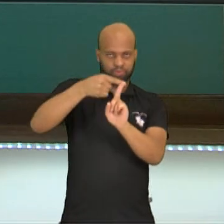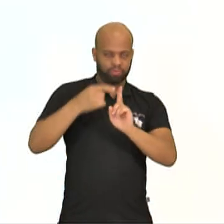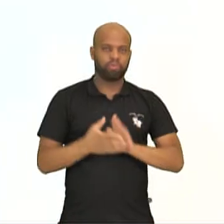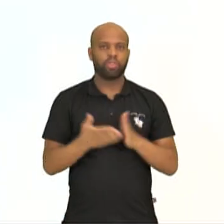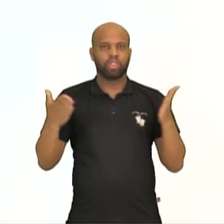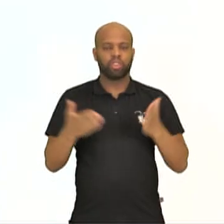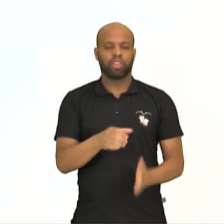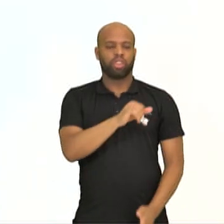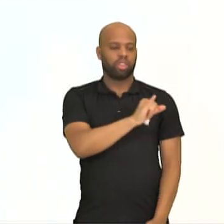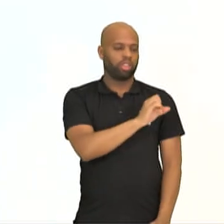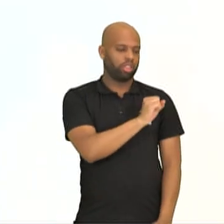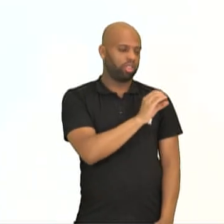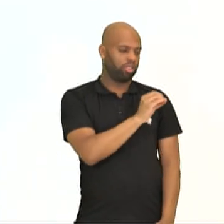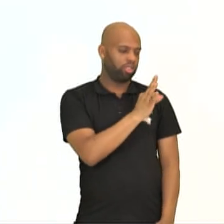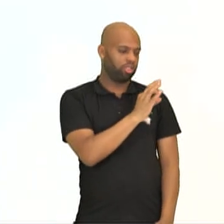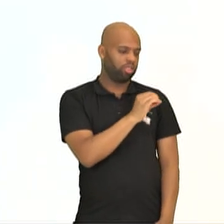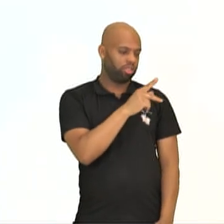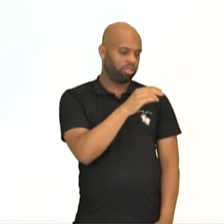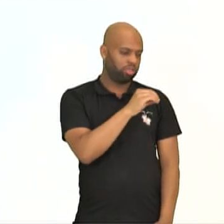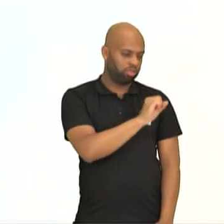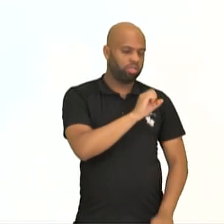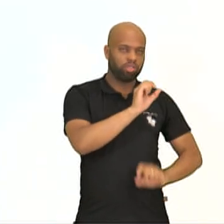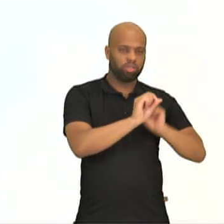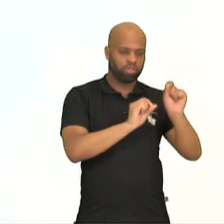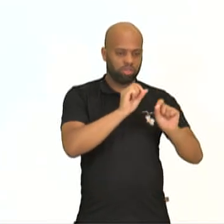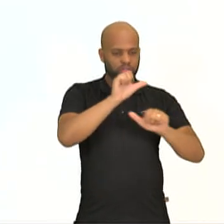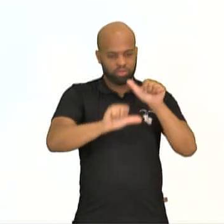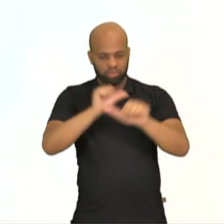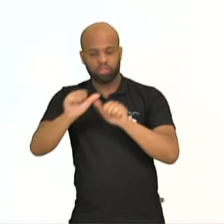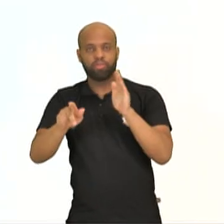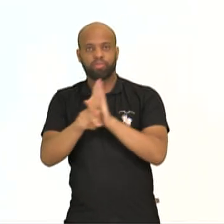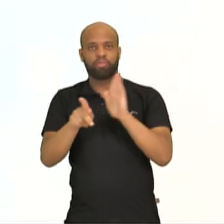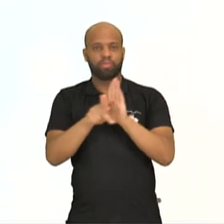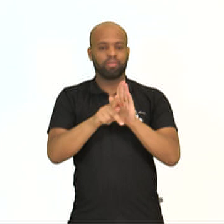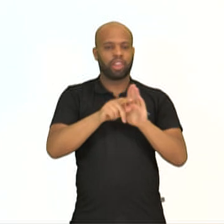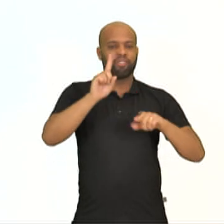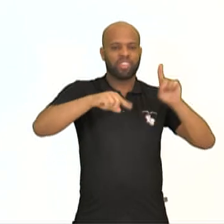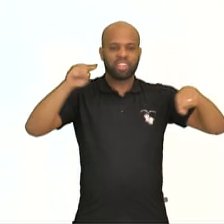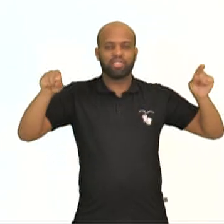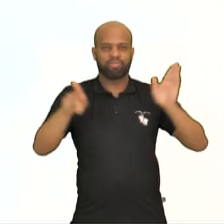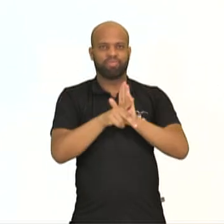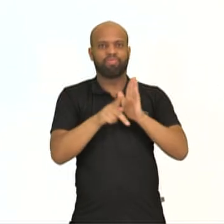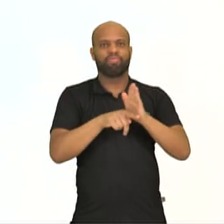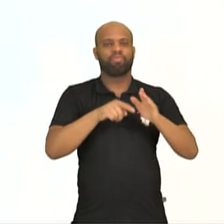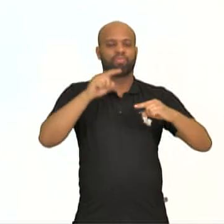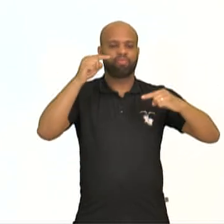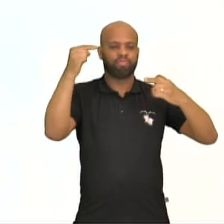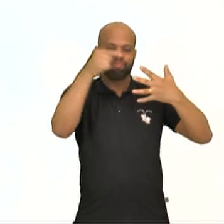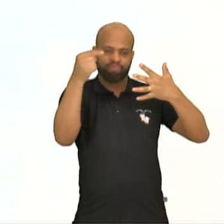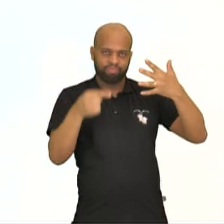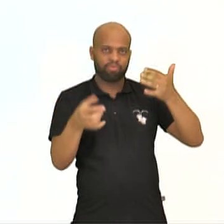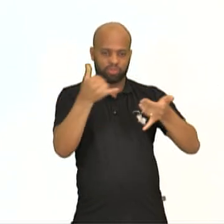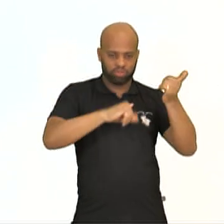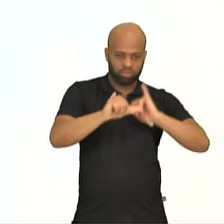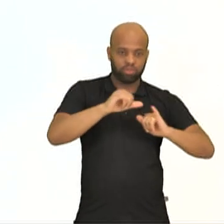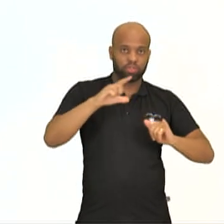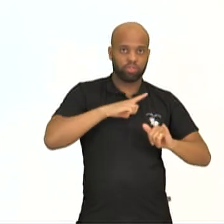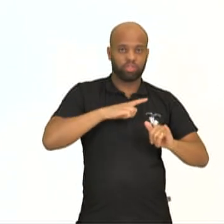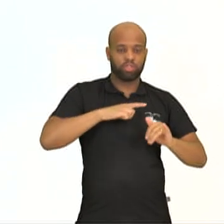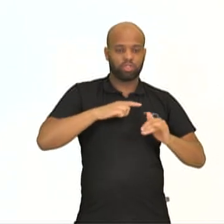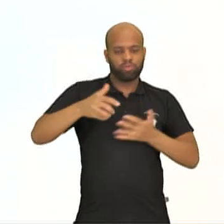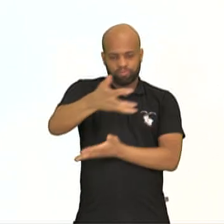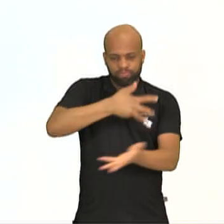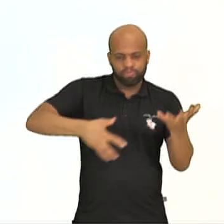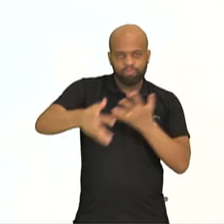Os isótopos são variantes de um elemento químico, enquanto todos os isótopos de um dado elemento compartilham o mesmo número